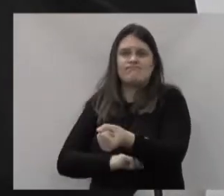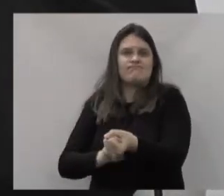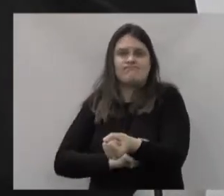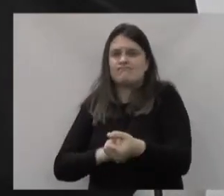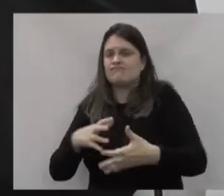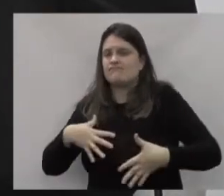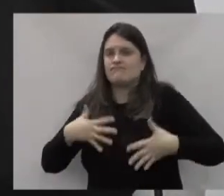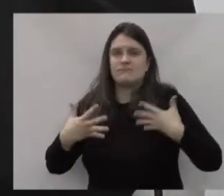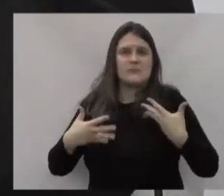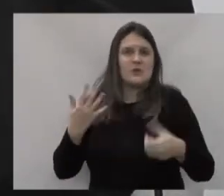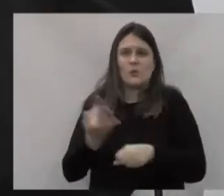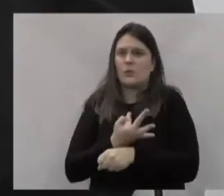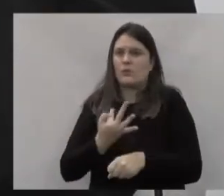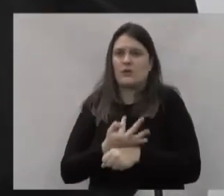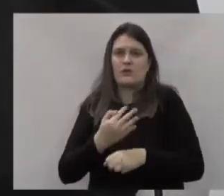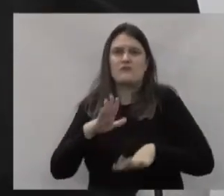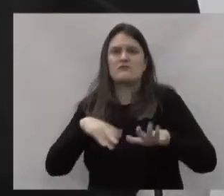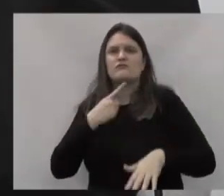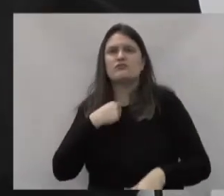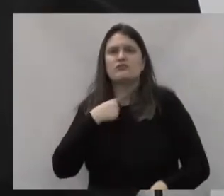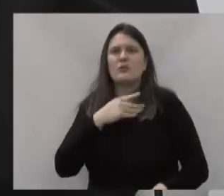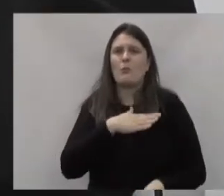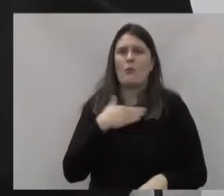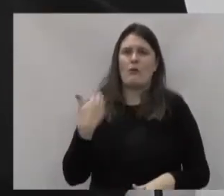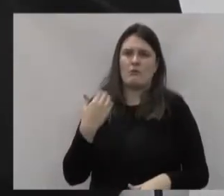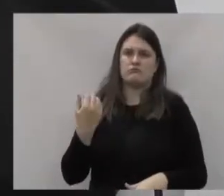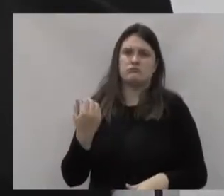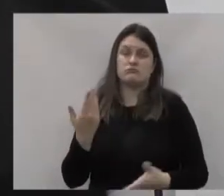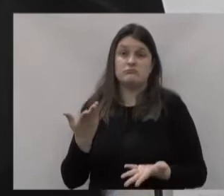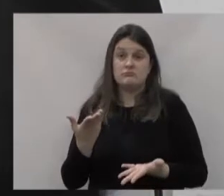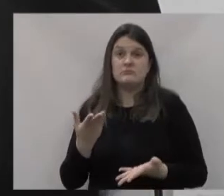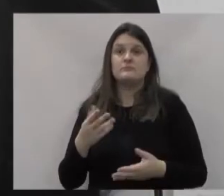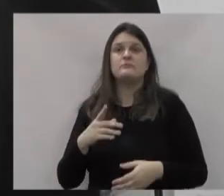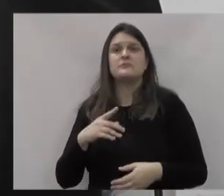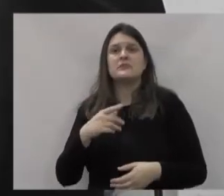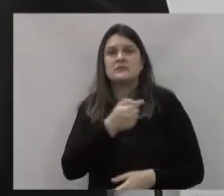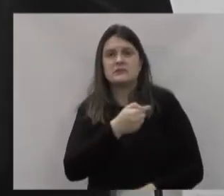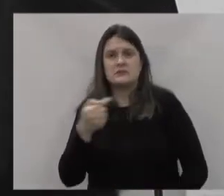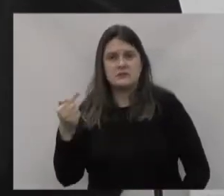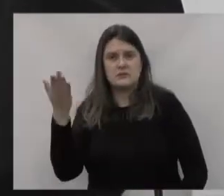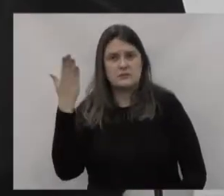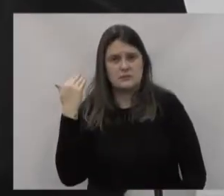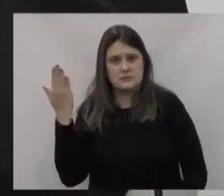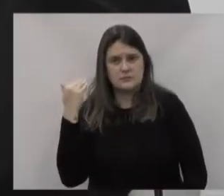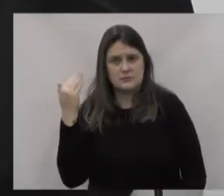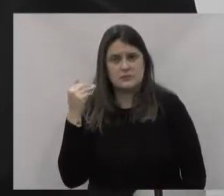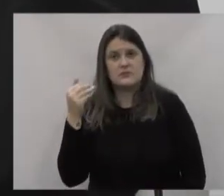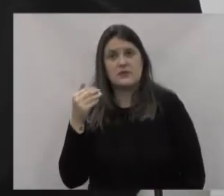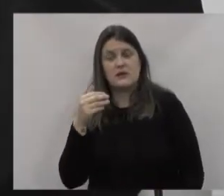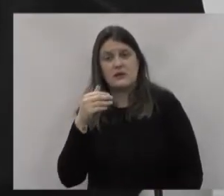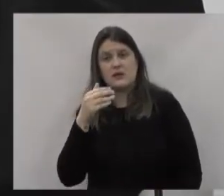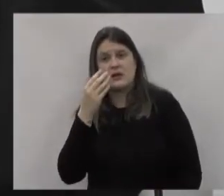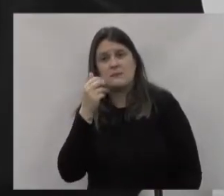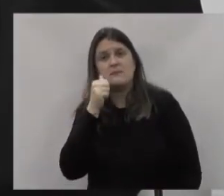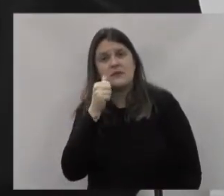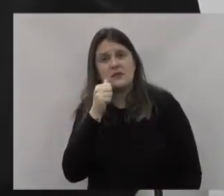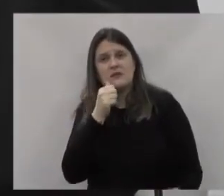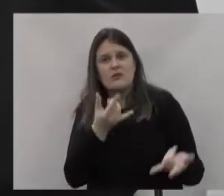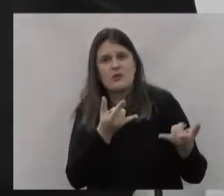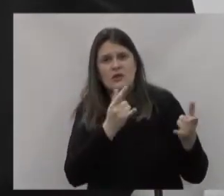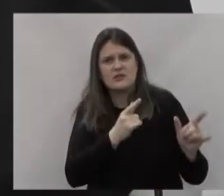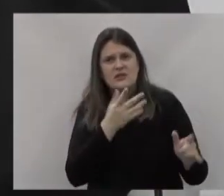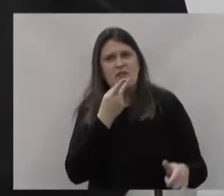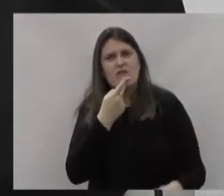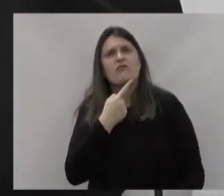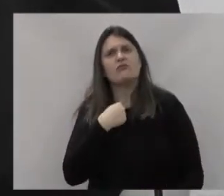que elas já não querem mais viver. Nós atendemos um caso semana passada que a criança, a adolescente, já falava